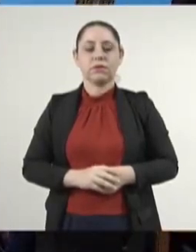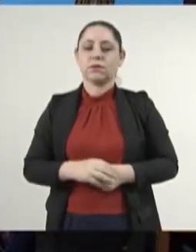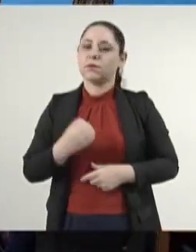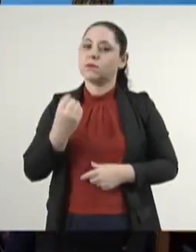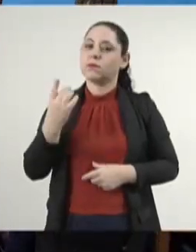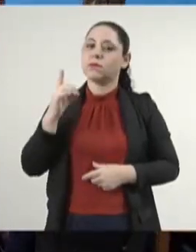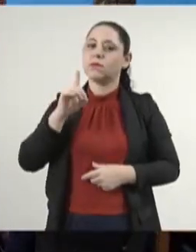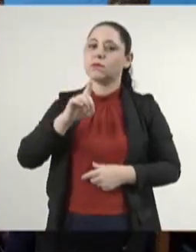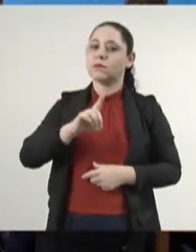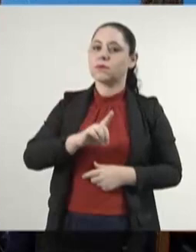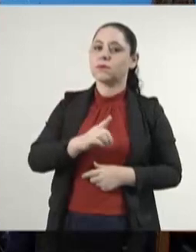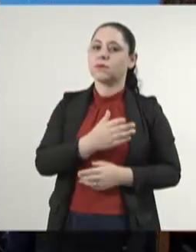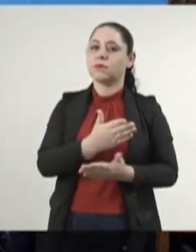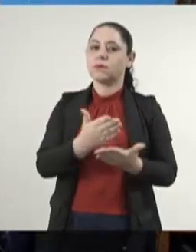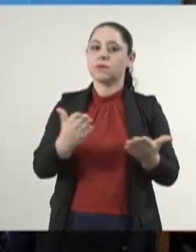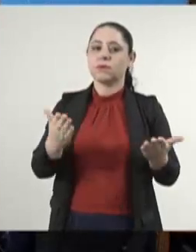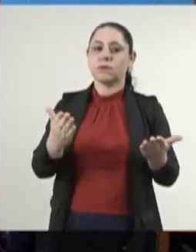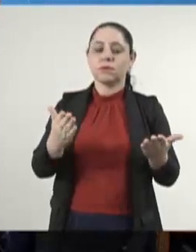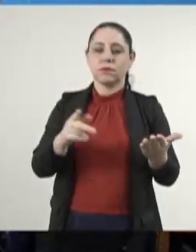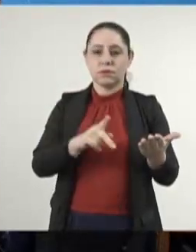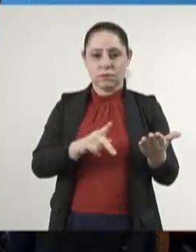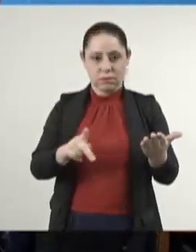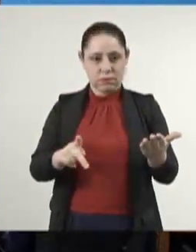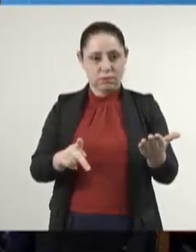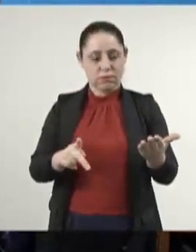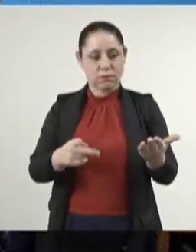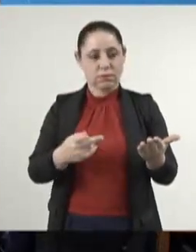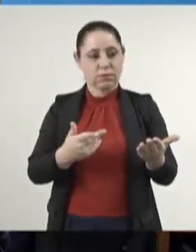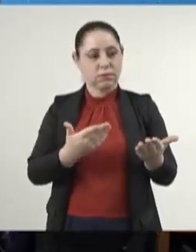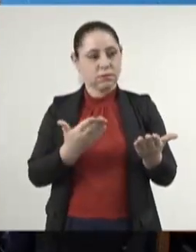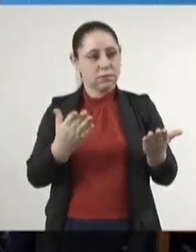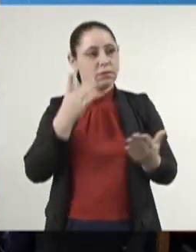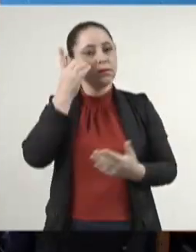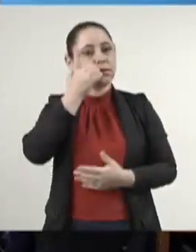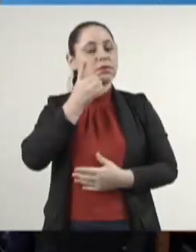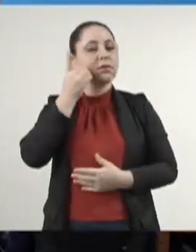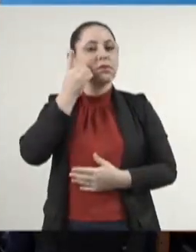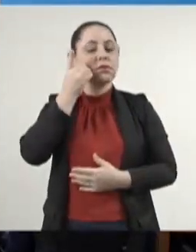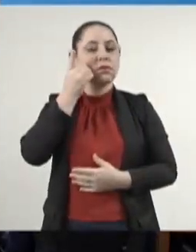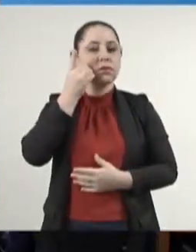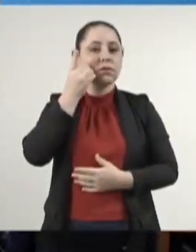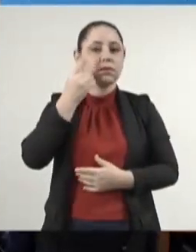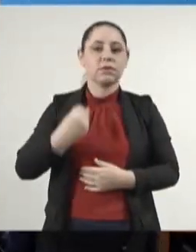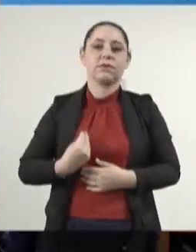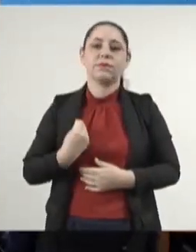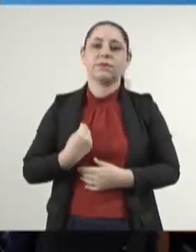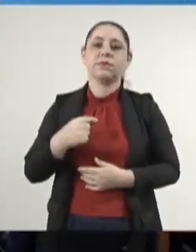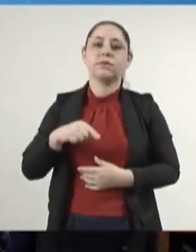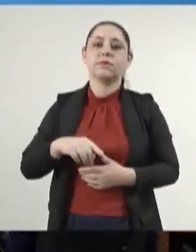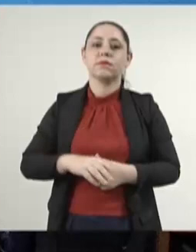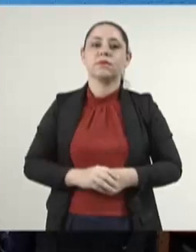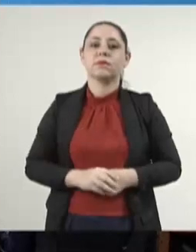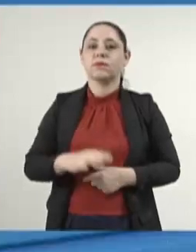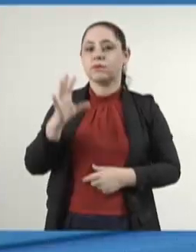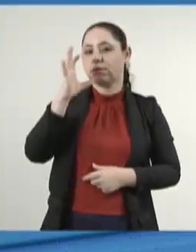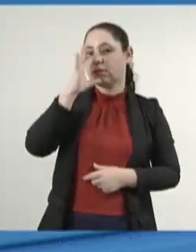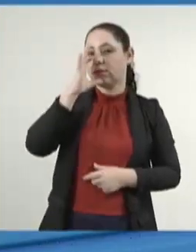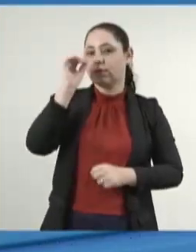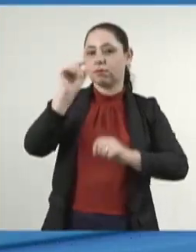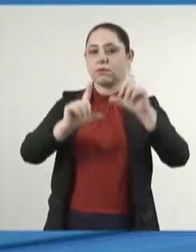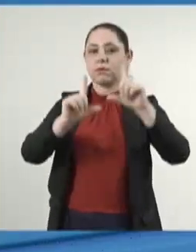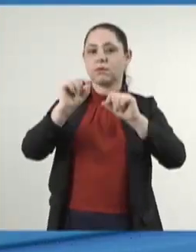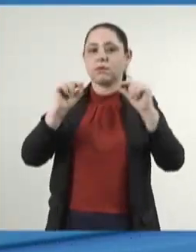Bom dia, senhor presidente. Bom dia aos nobres pares, a todos que fazem-se presente aqui e que nos assistem pela